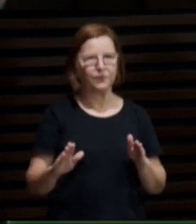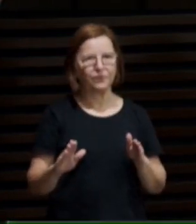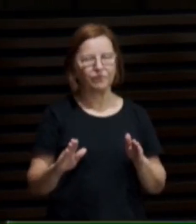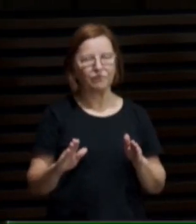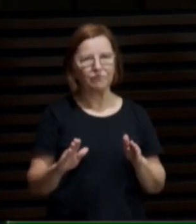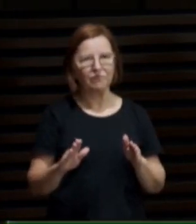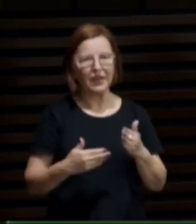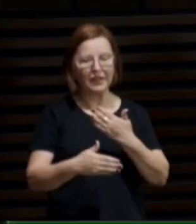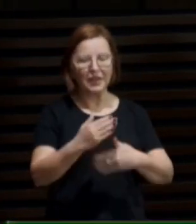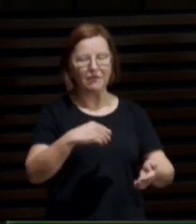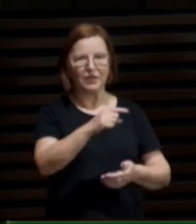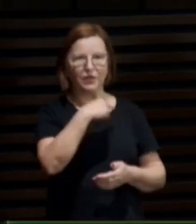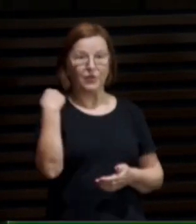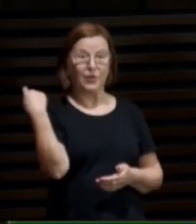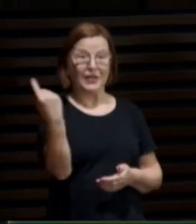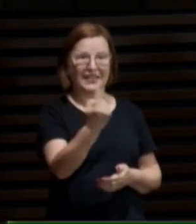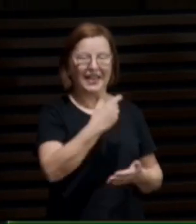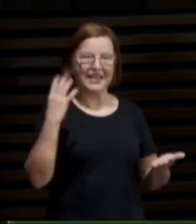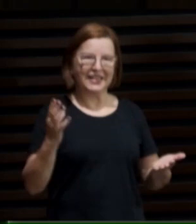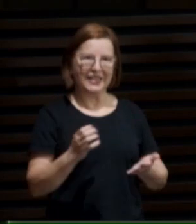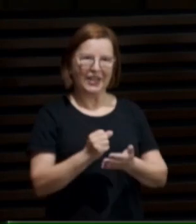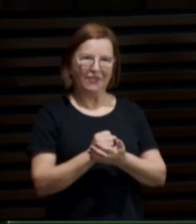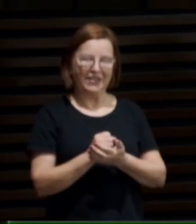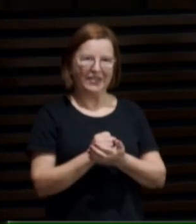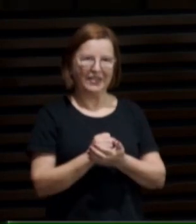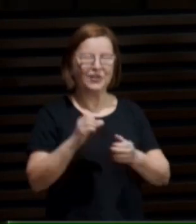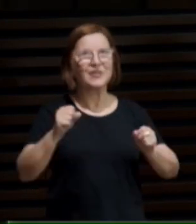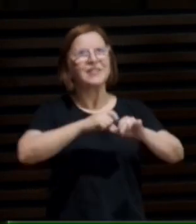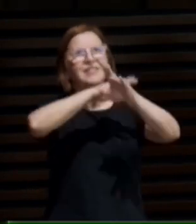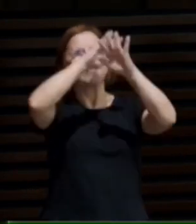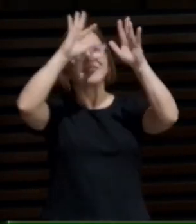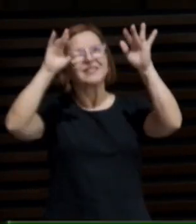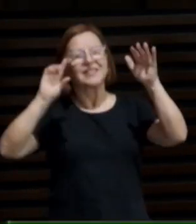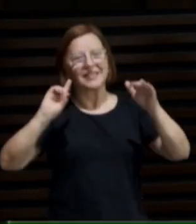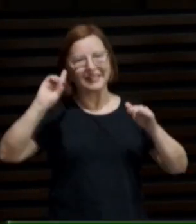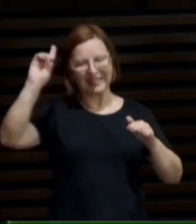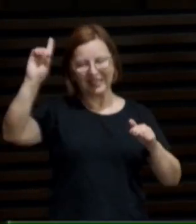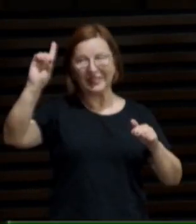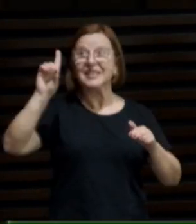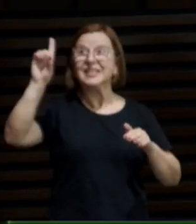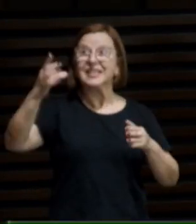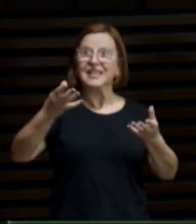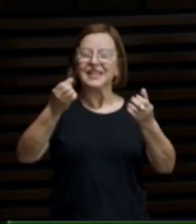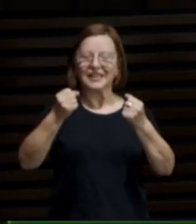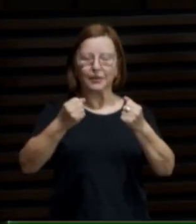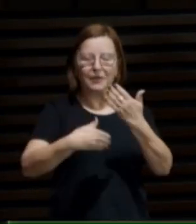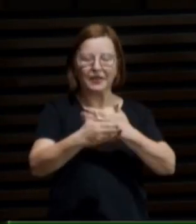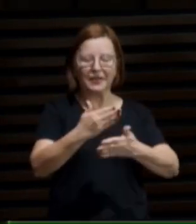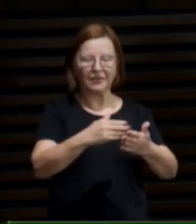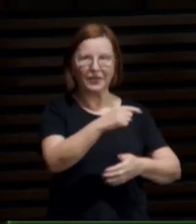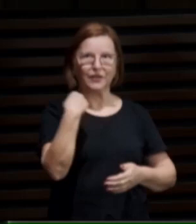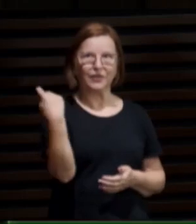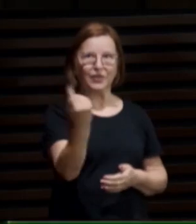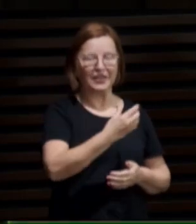santificação, adoração tem a ver direto com a glória de Deus que Ele recebe por meio das nossas vidas. Com isso eu quero dizer